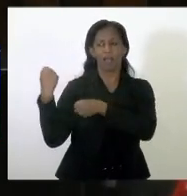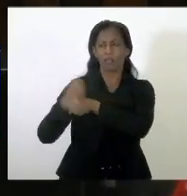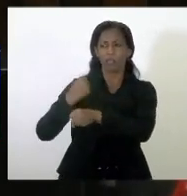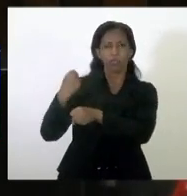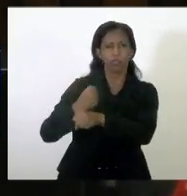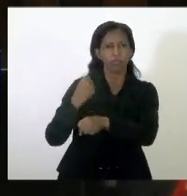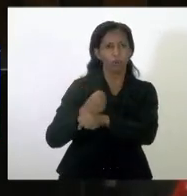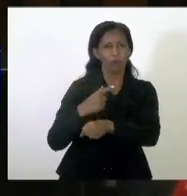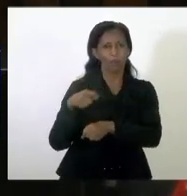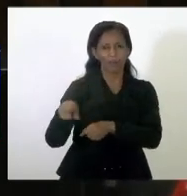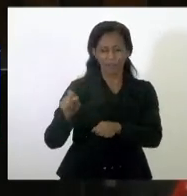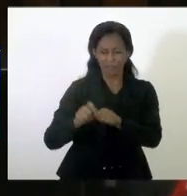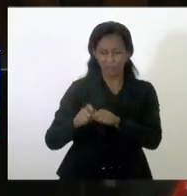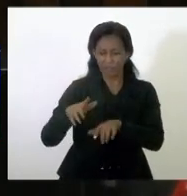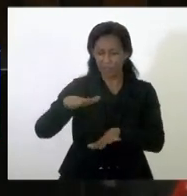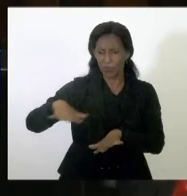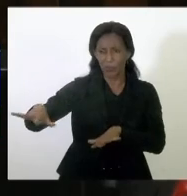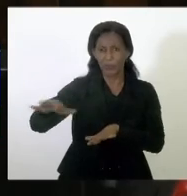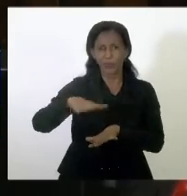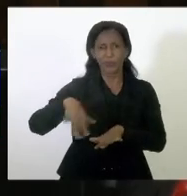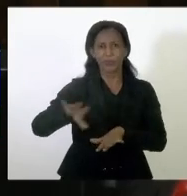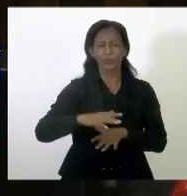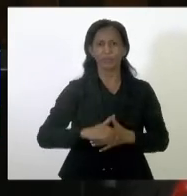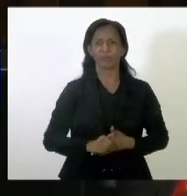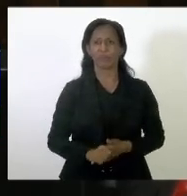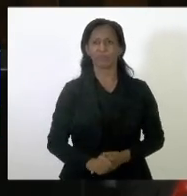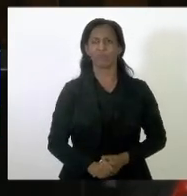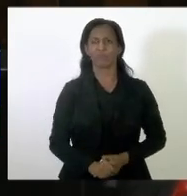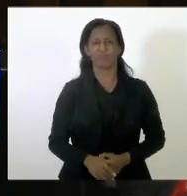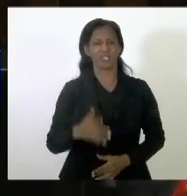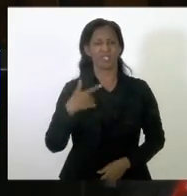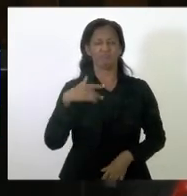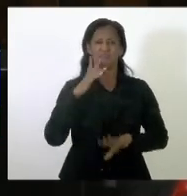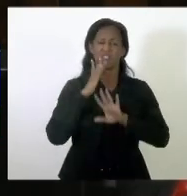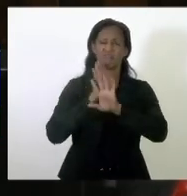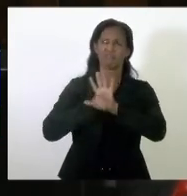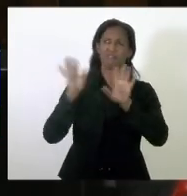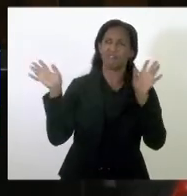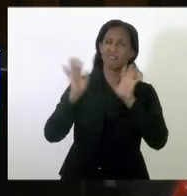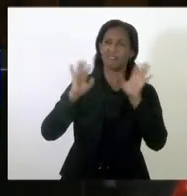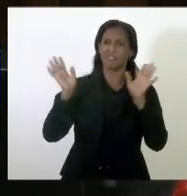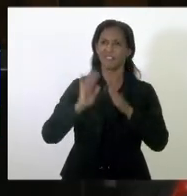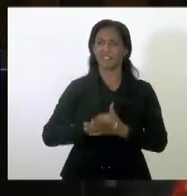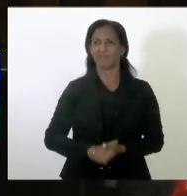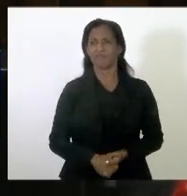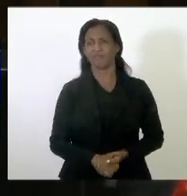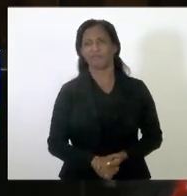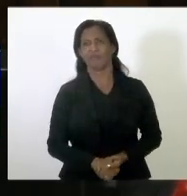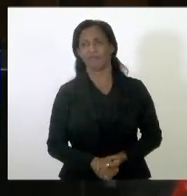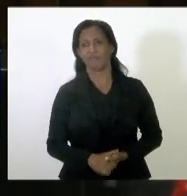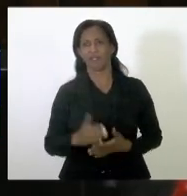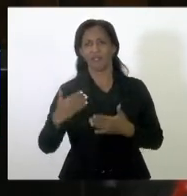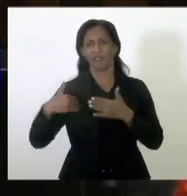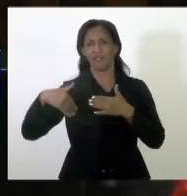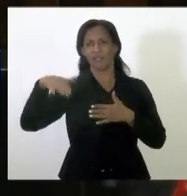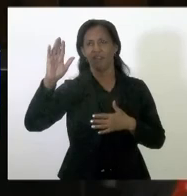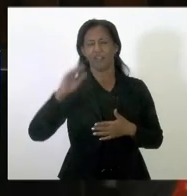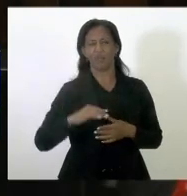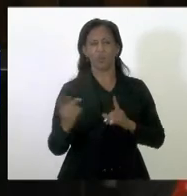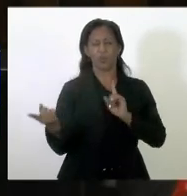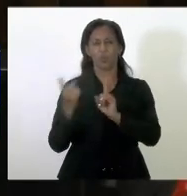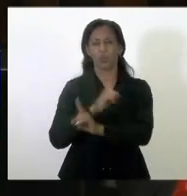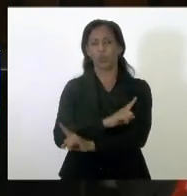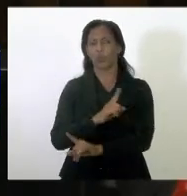estavam sendo realizadas naquela localidade. Eu não vou nem comentar aqui que isso vai contra